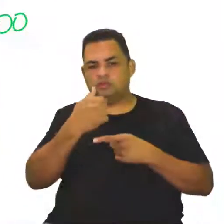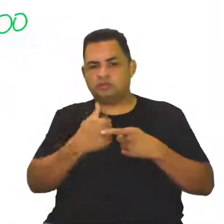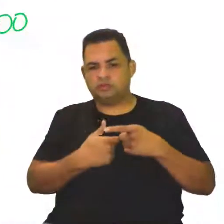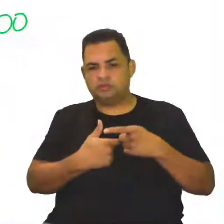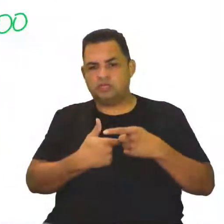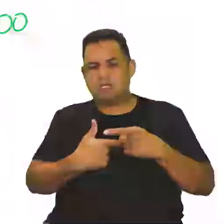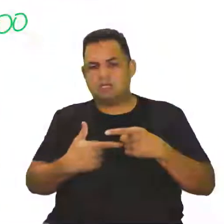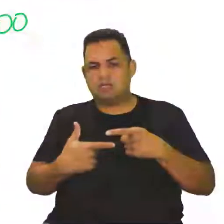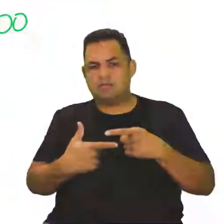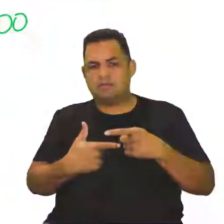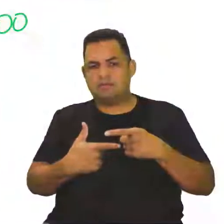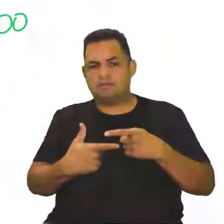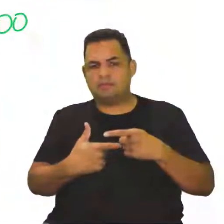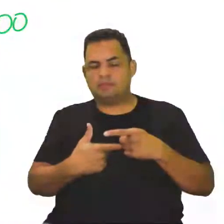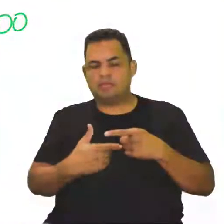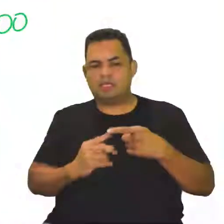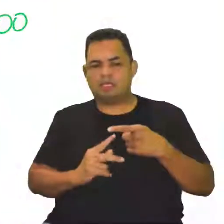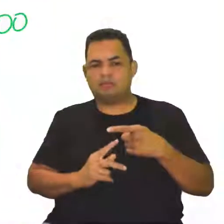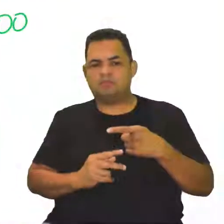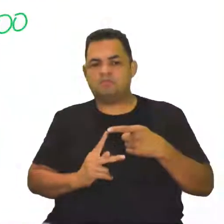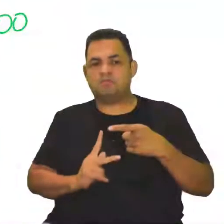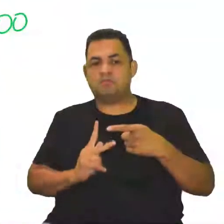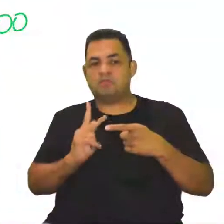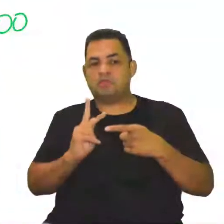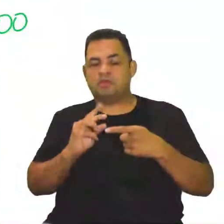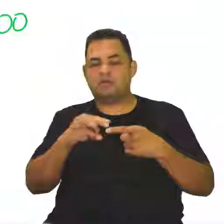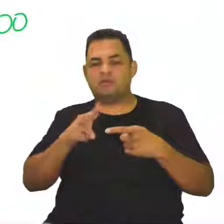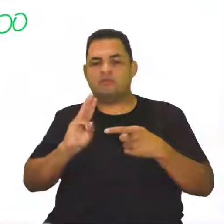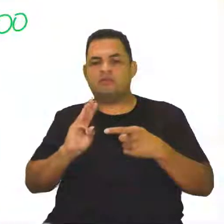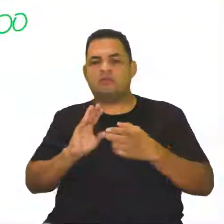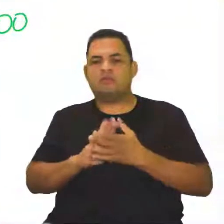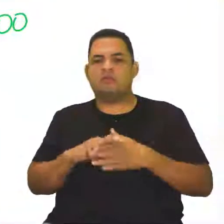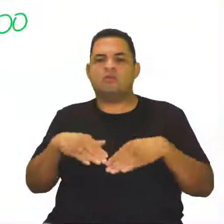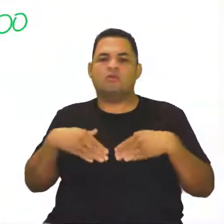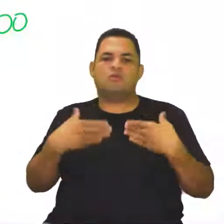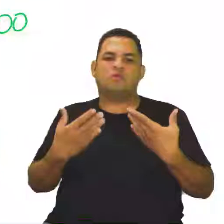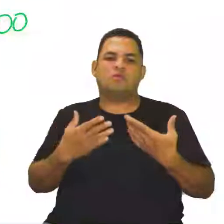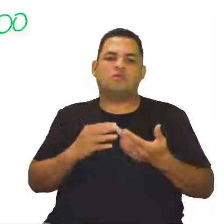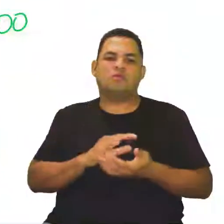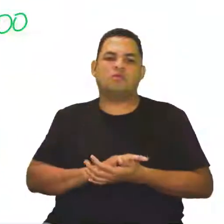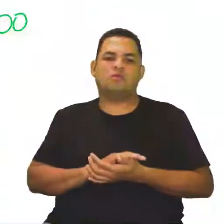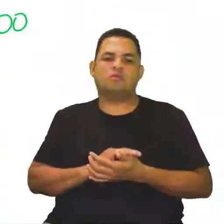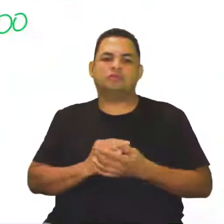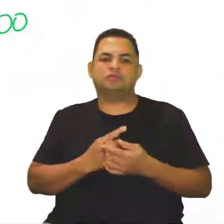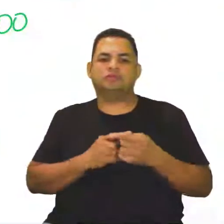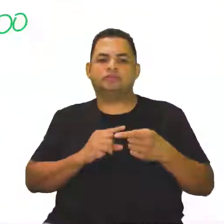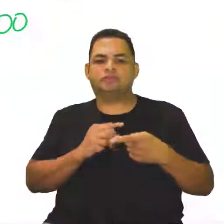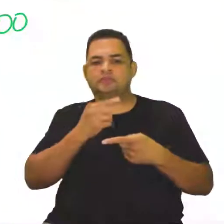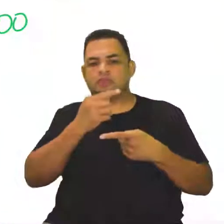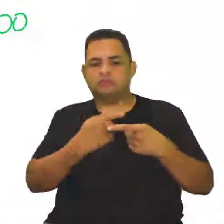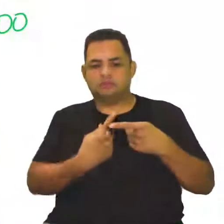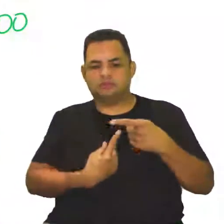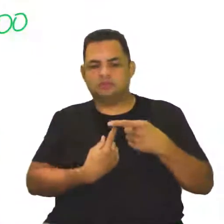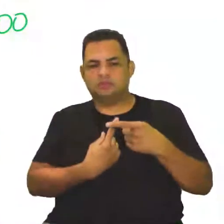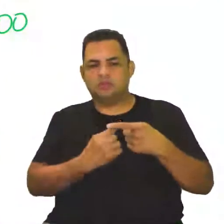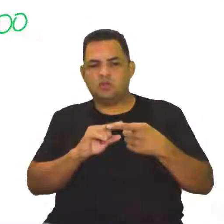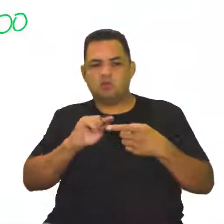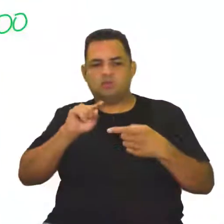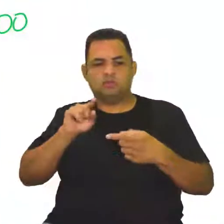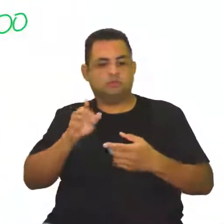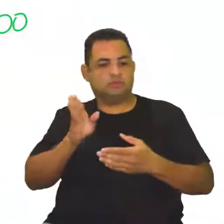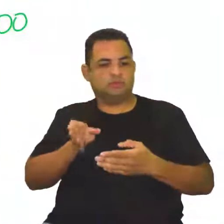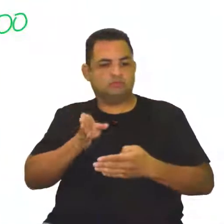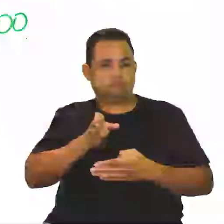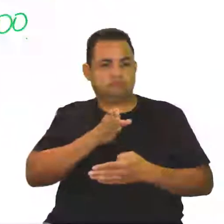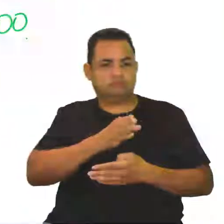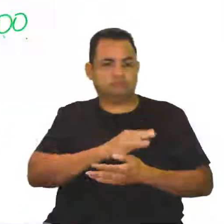em quilowatts, ok? Ou você divide por 1000, ou você anda 3